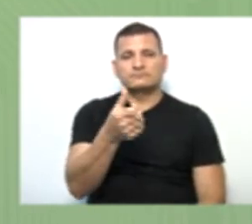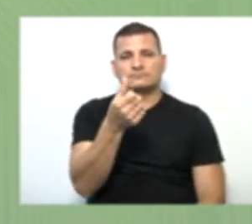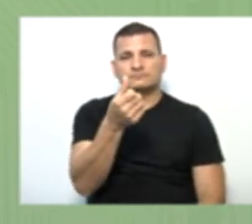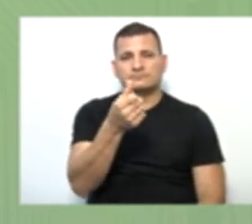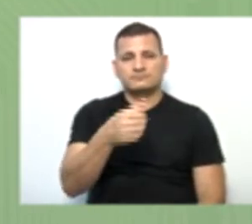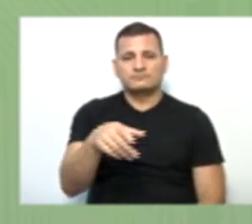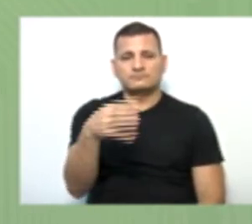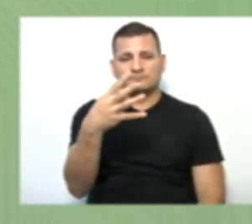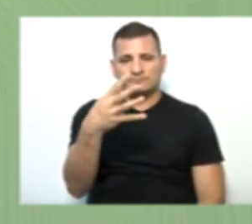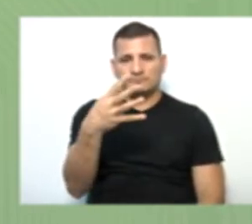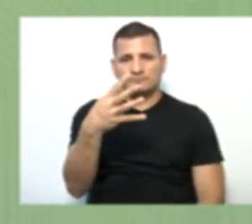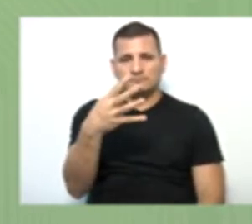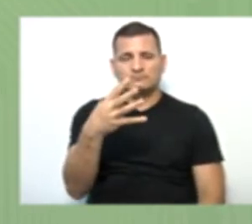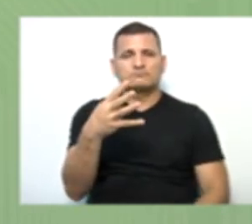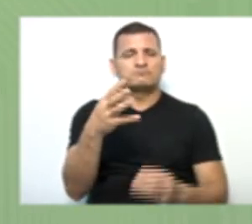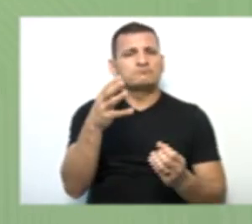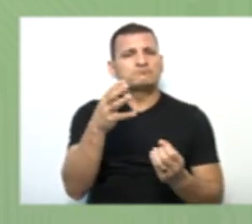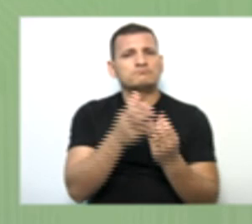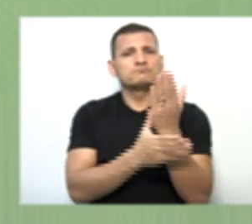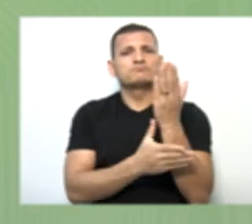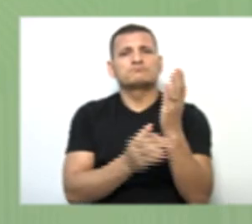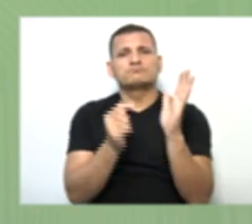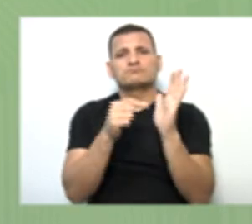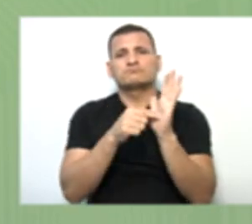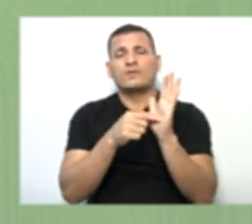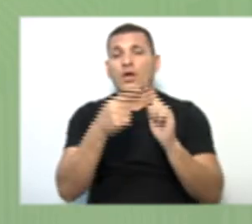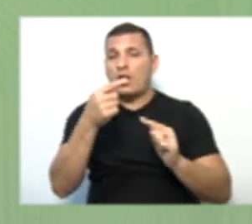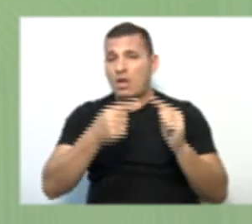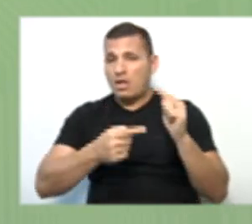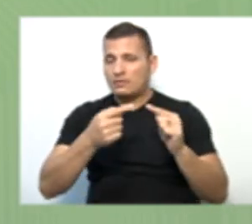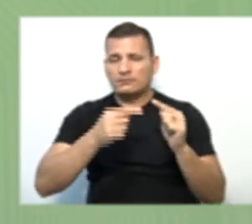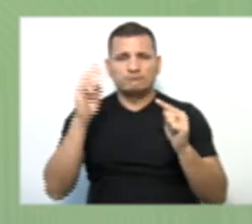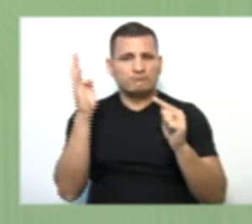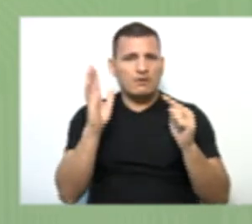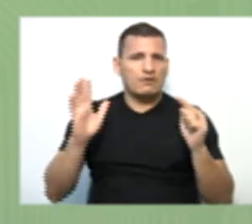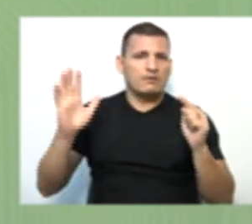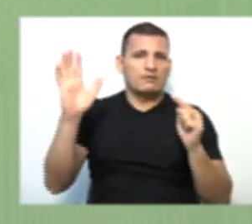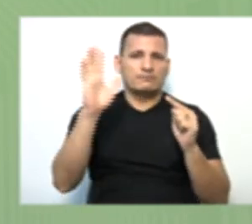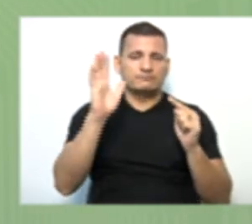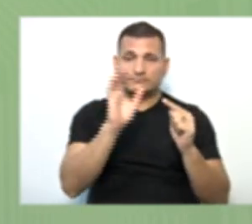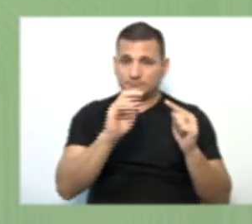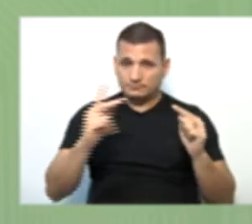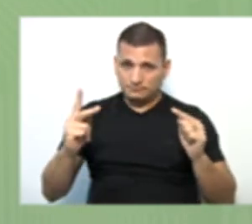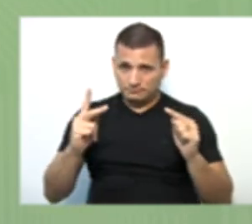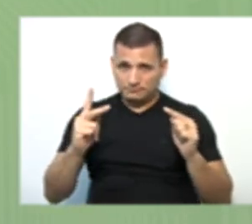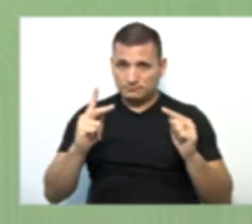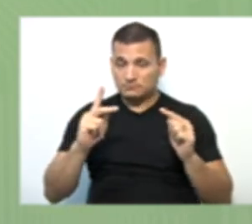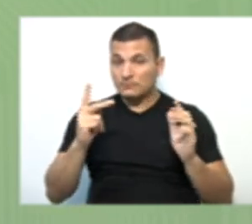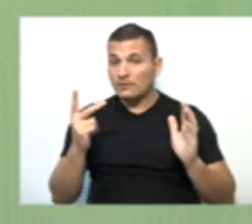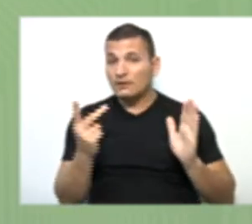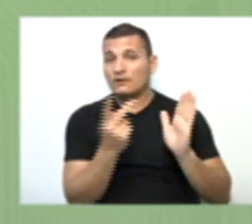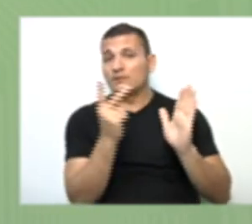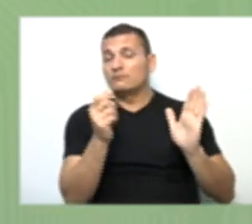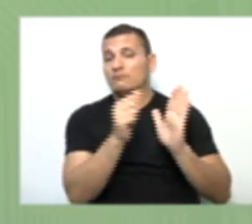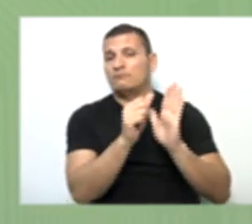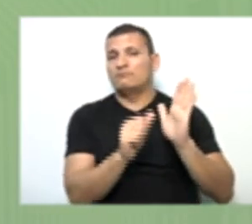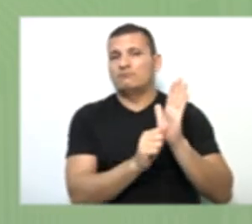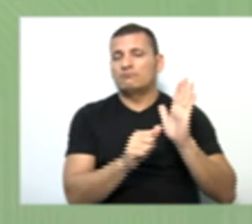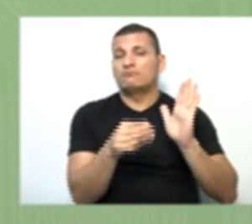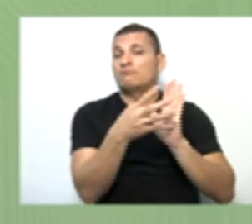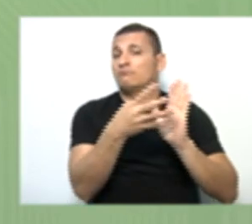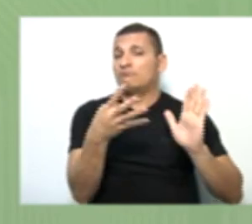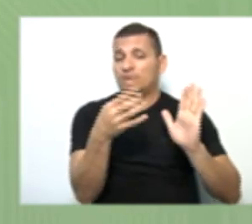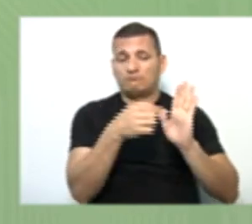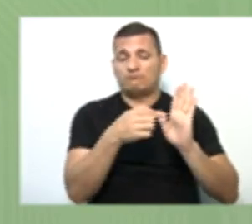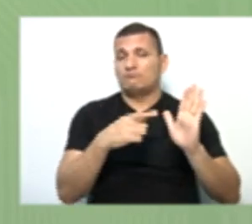5.764, que instituiu a Política Nacional do Cooperativismo, define no seu artigo 44